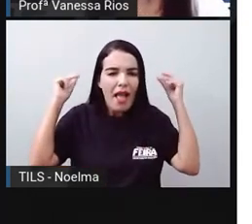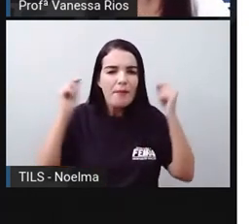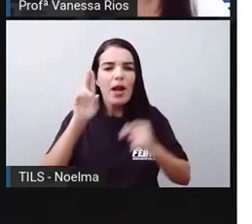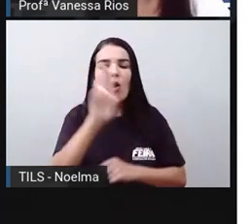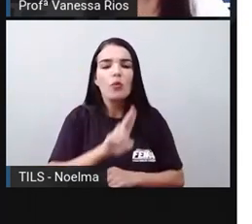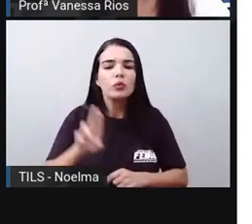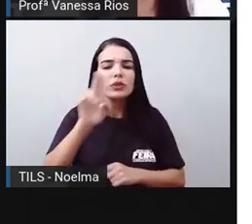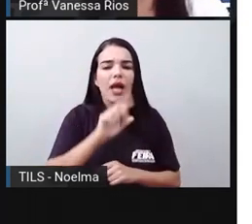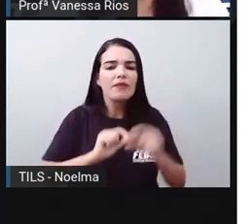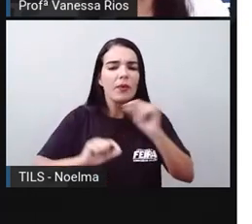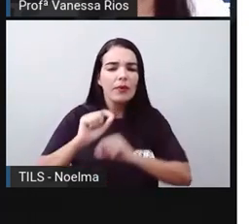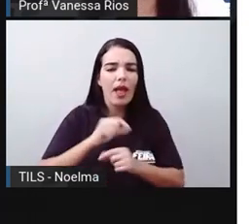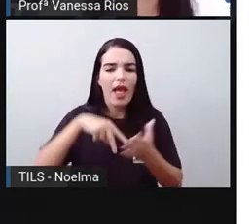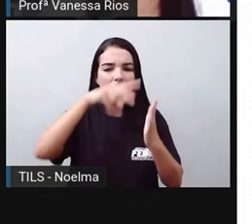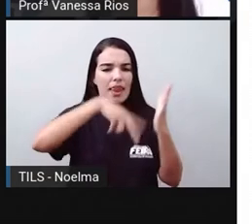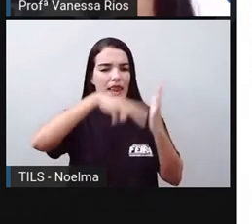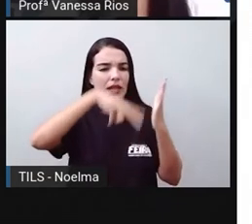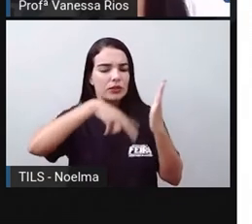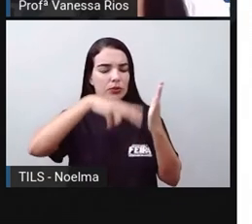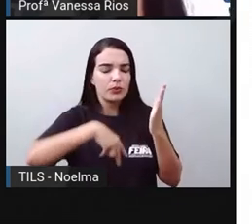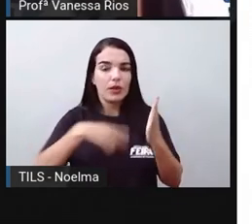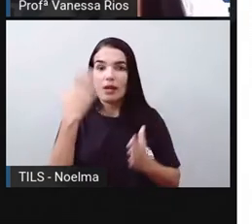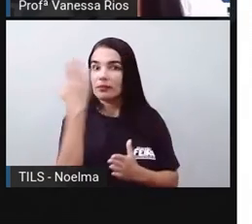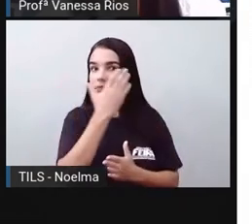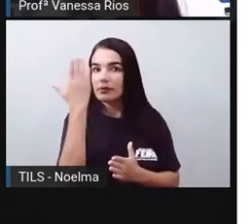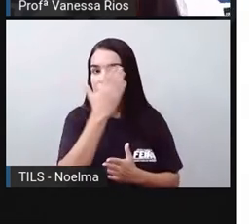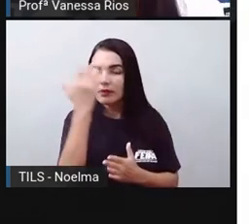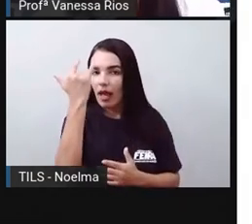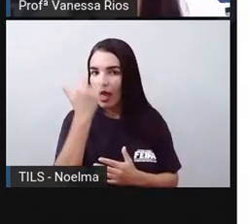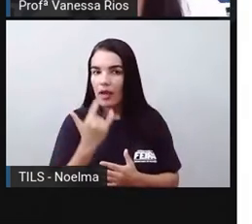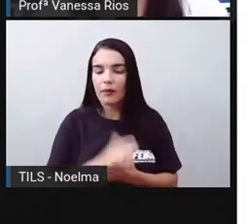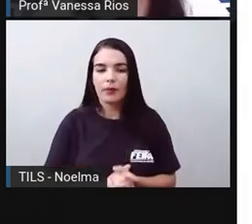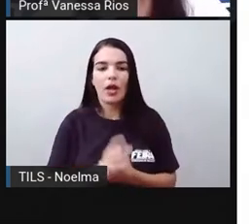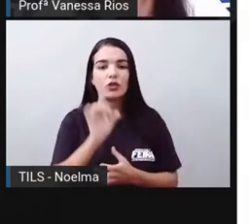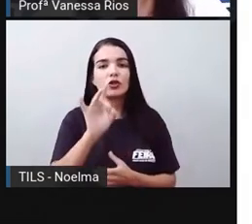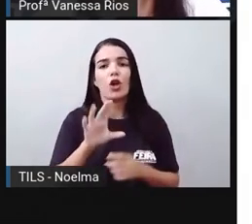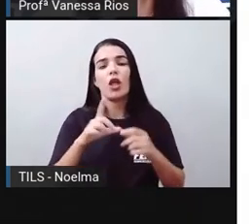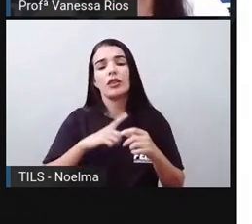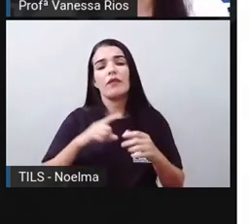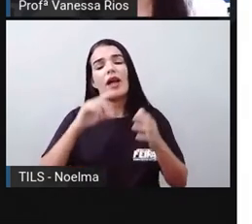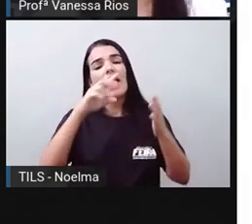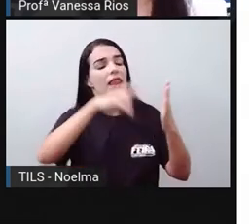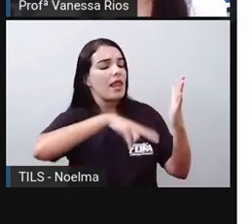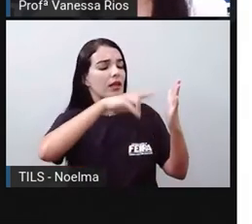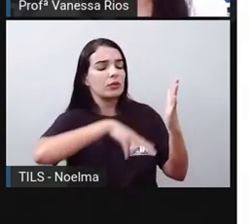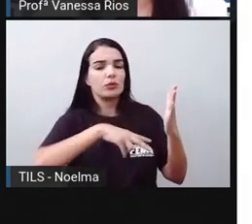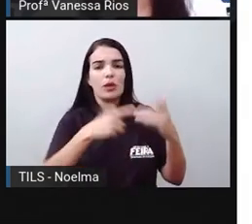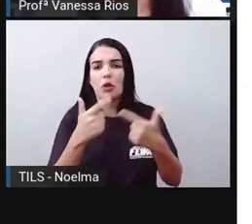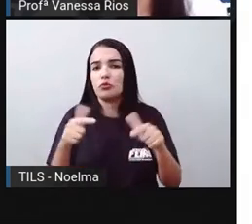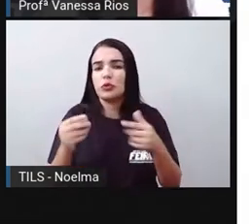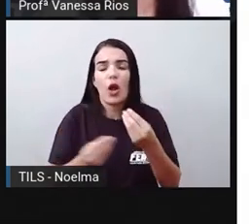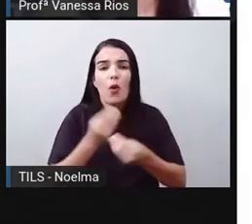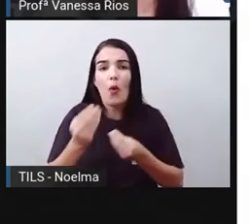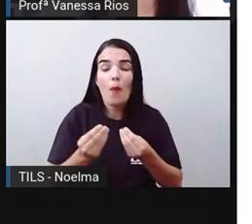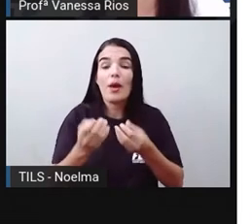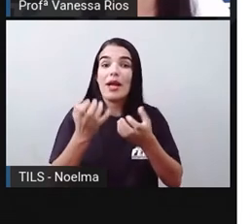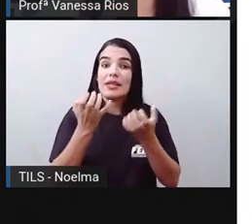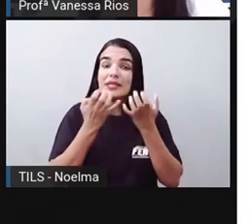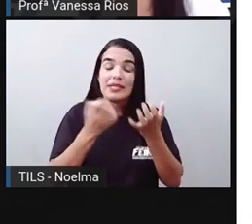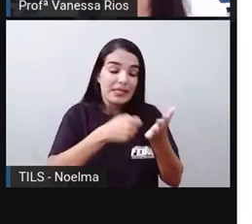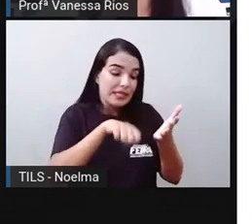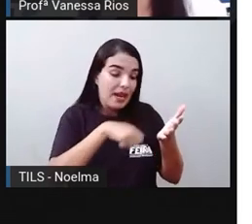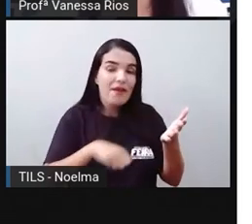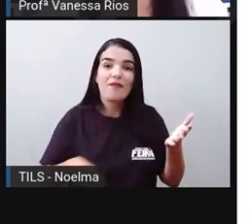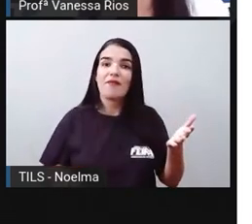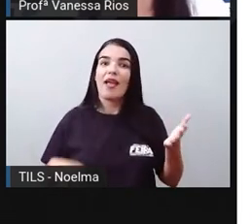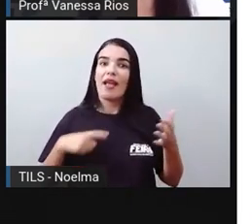Aoui. Valentim Aoui. Mas esse sistema só permitia a leitura. E Luz Braille queria algo mais, ele